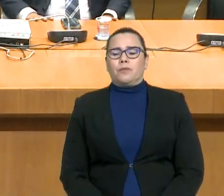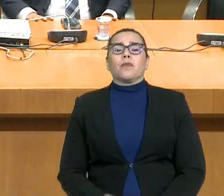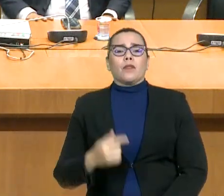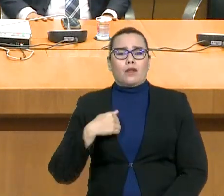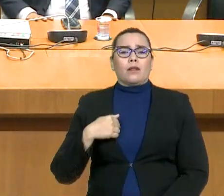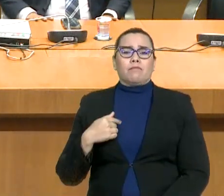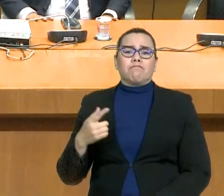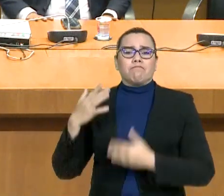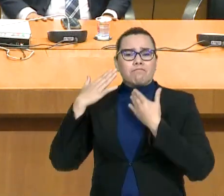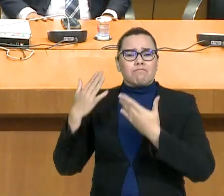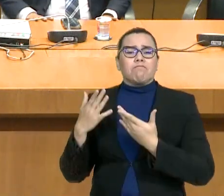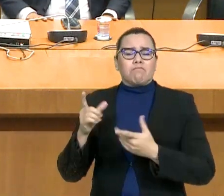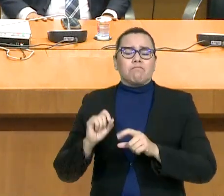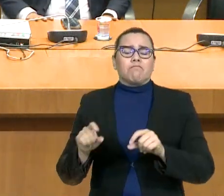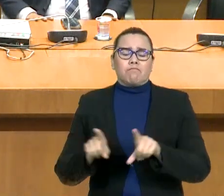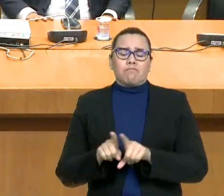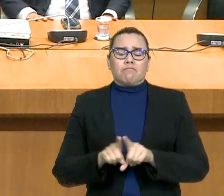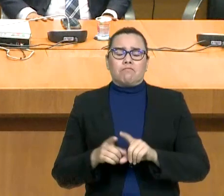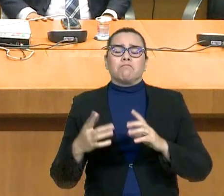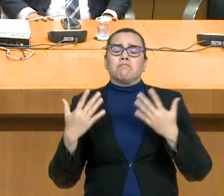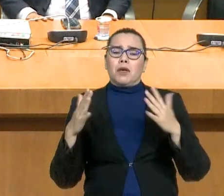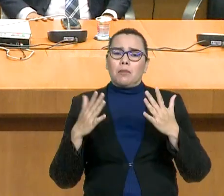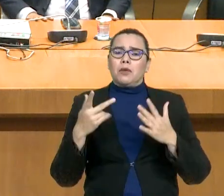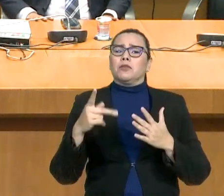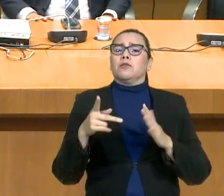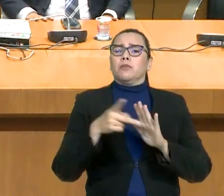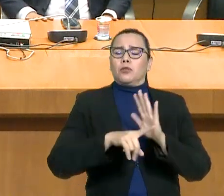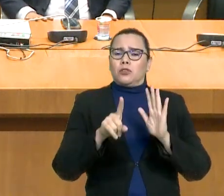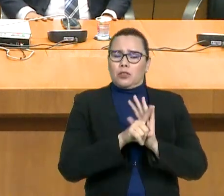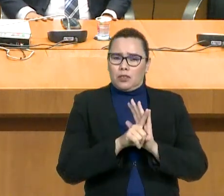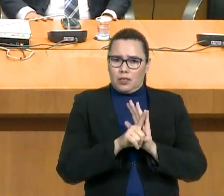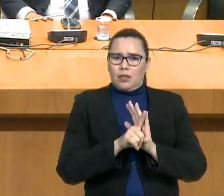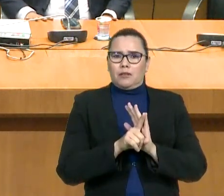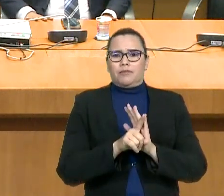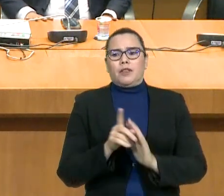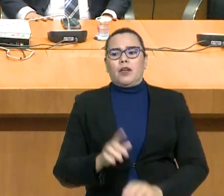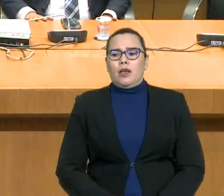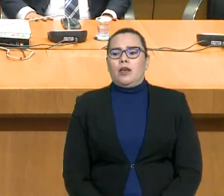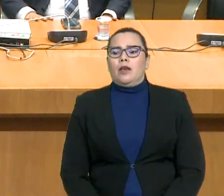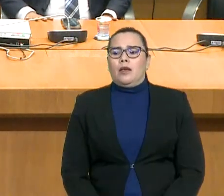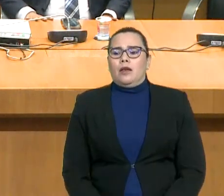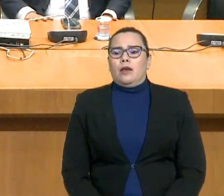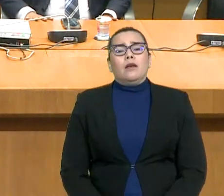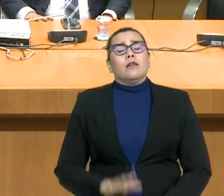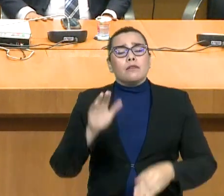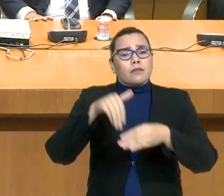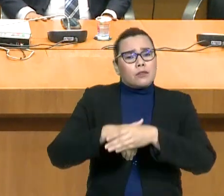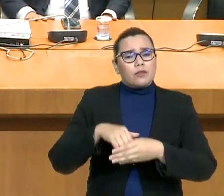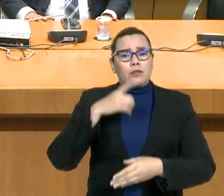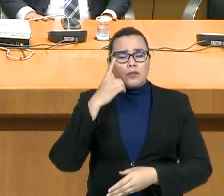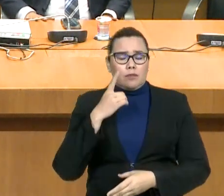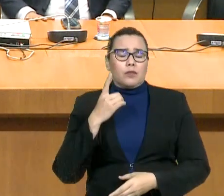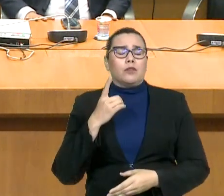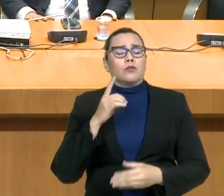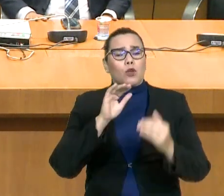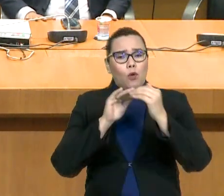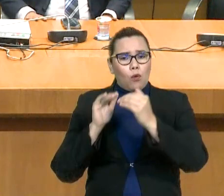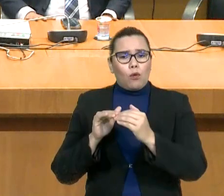governos municipais e governo federal. Em votação, as senhoras deputadas e senhores deputados que aprovam, permaneçam como